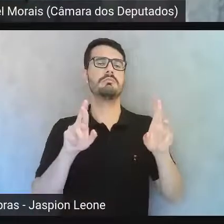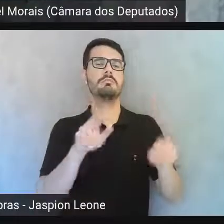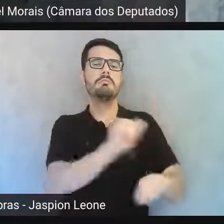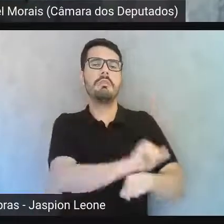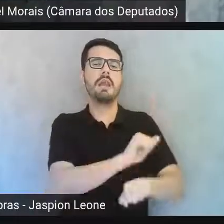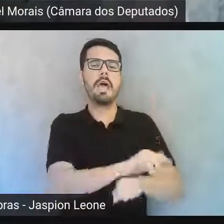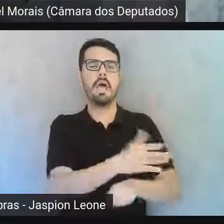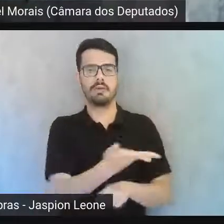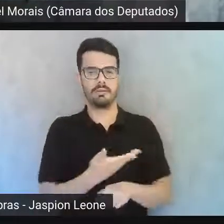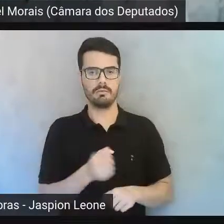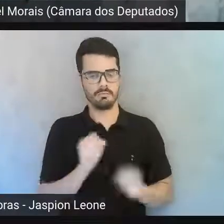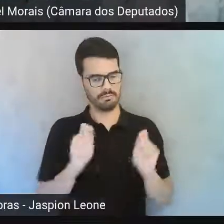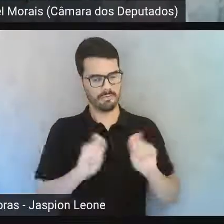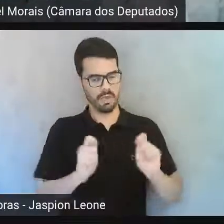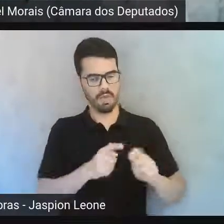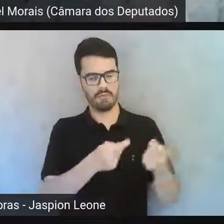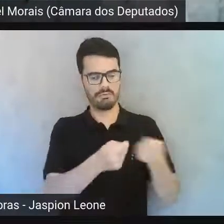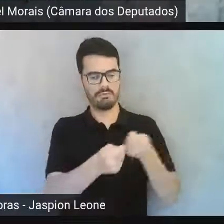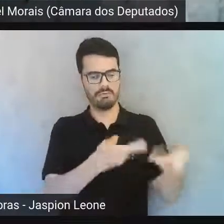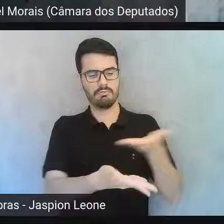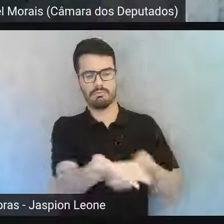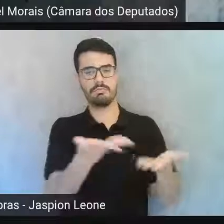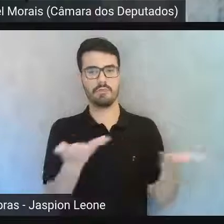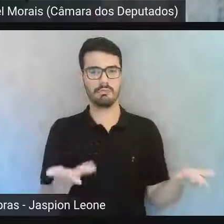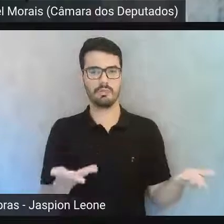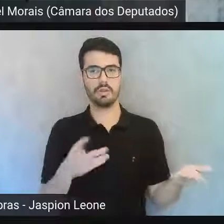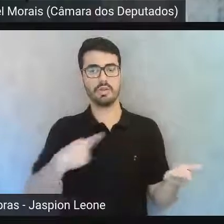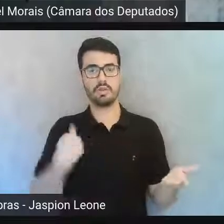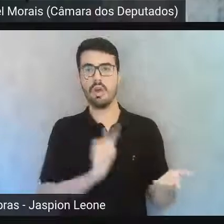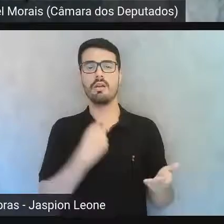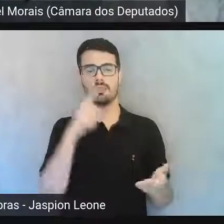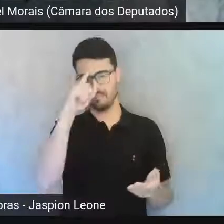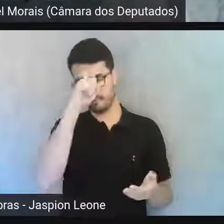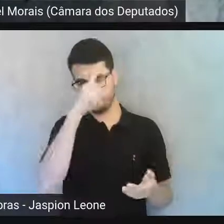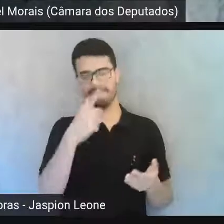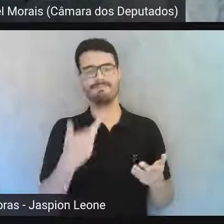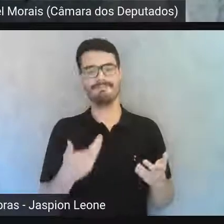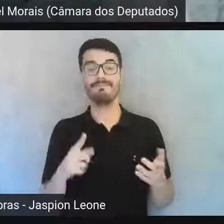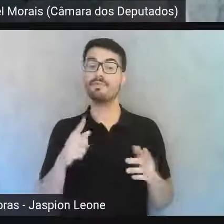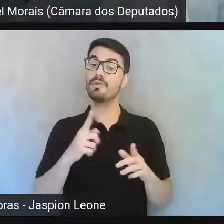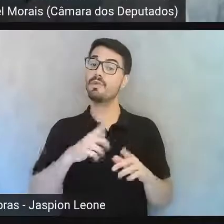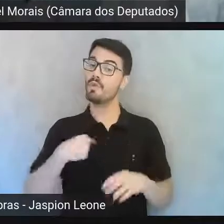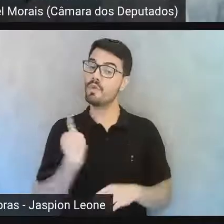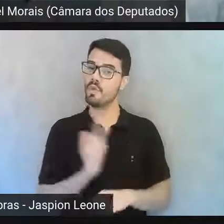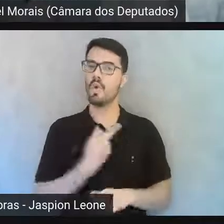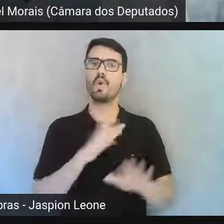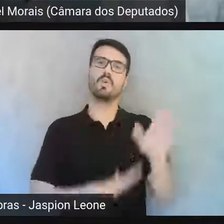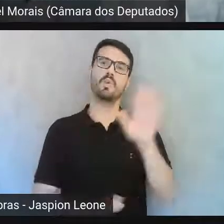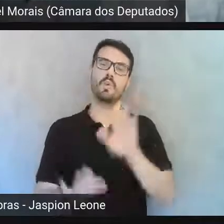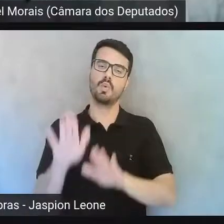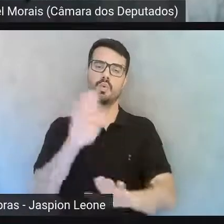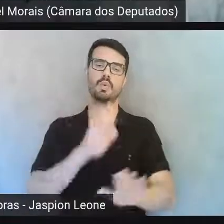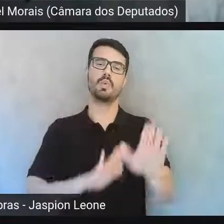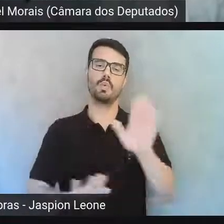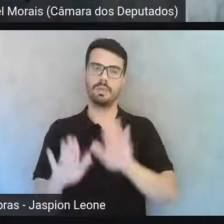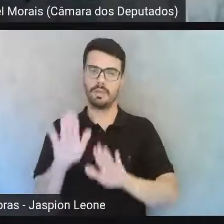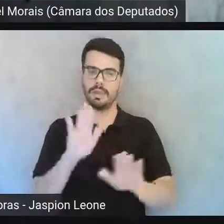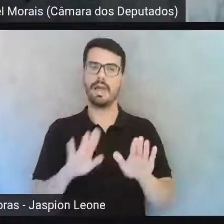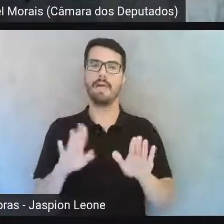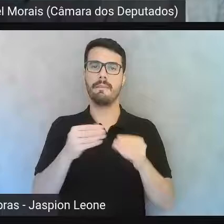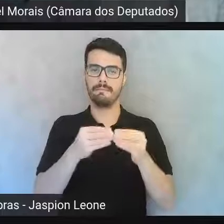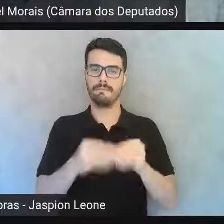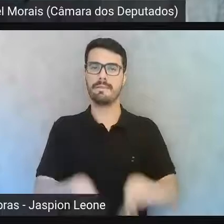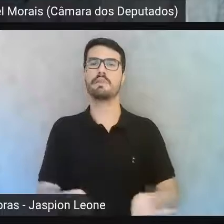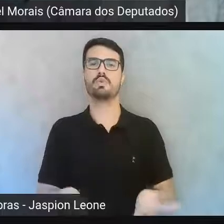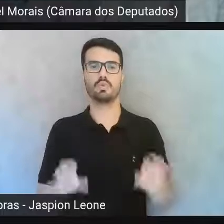negociar. Entendeu? Nós estamos num estado de exceção. Eu só preciso tomar alguns cuidados para não ter prejuízo